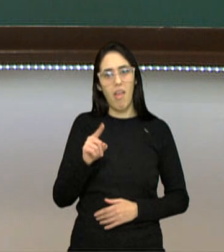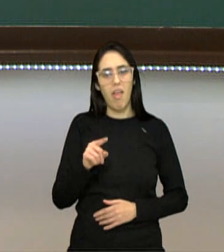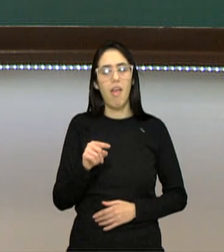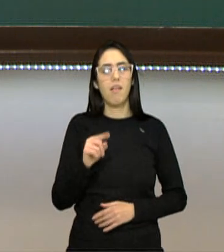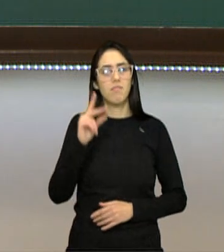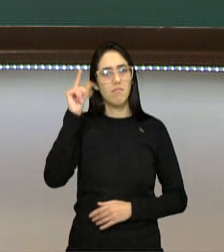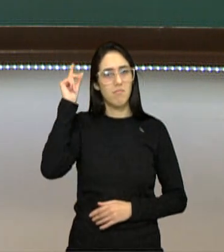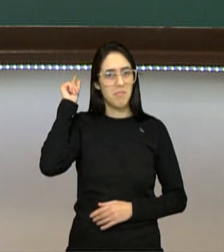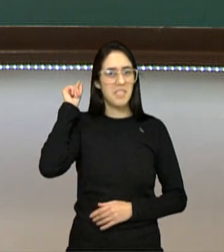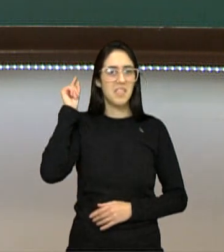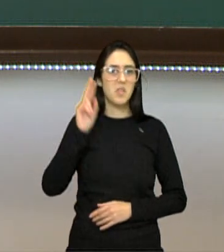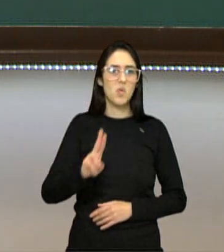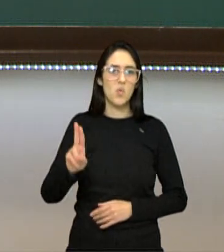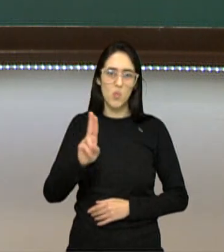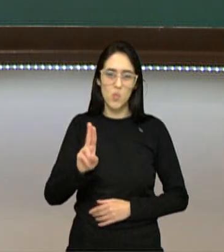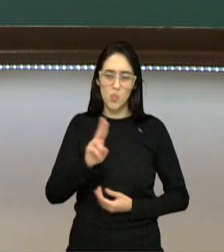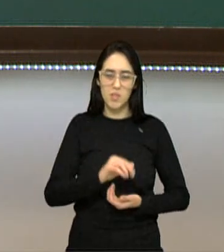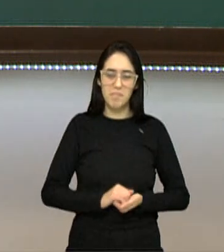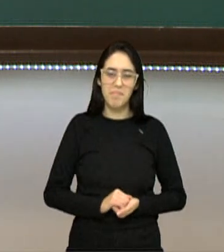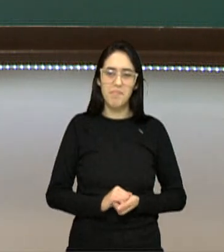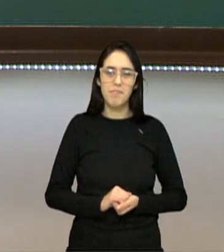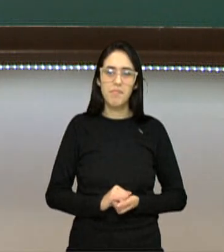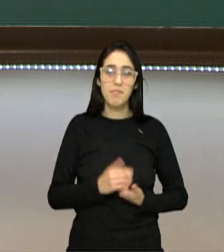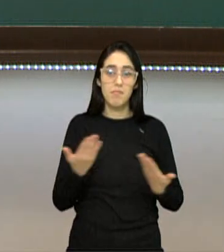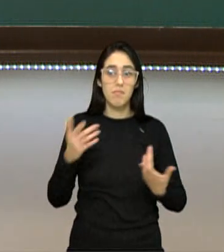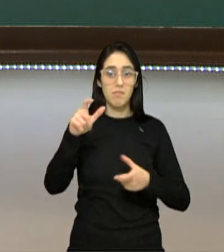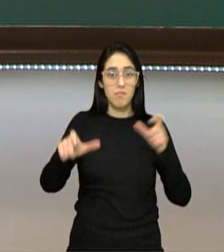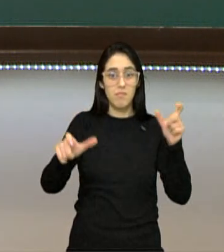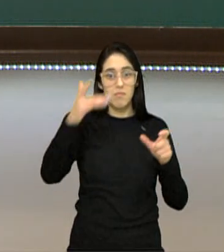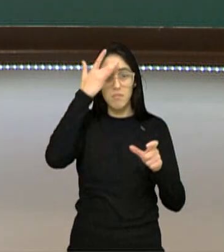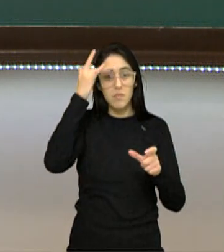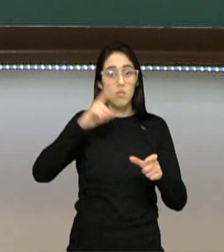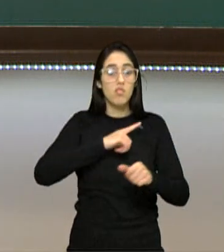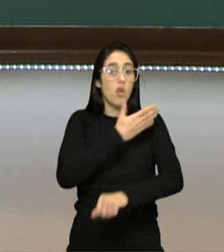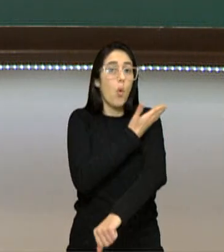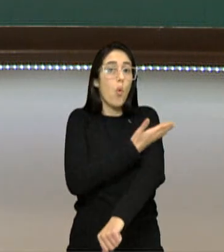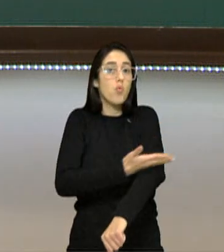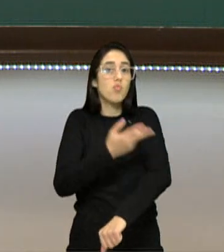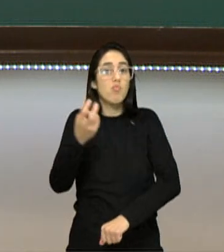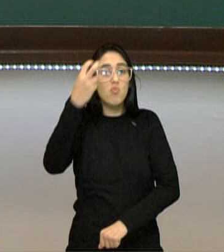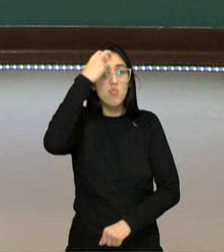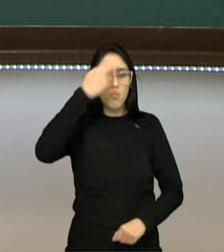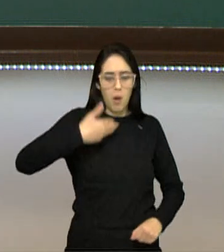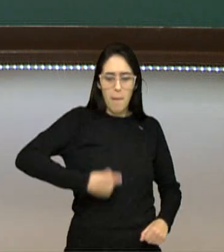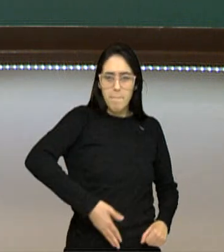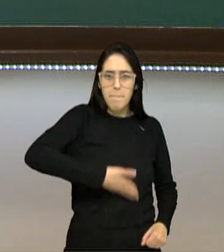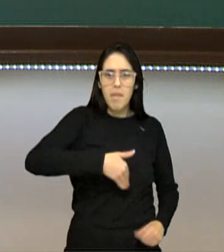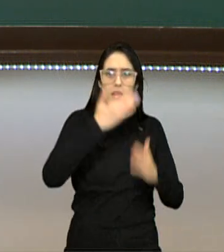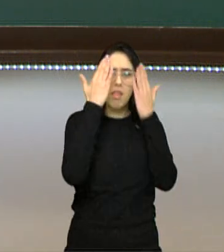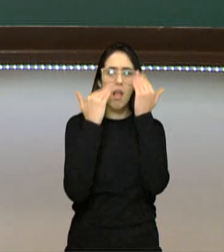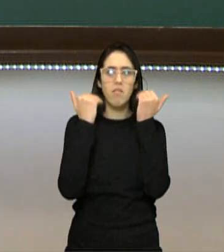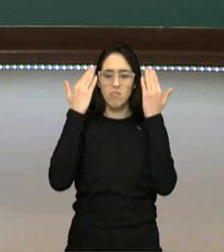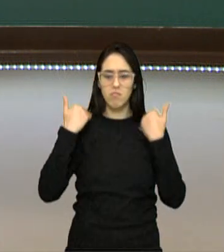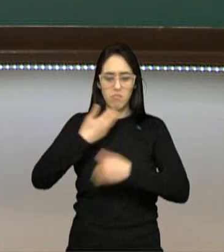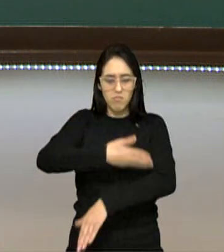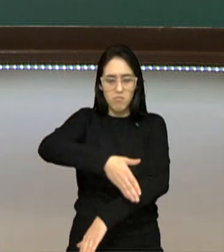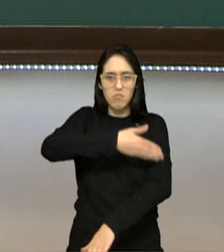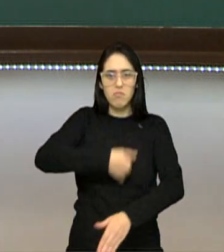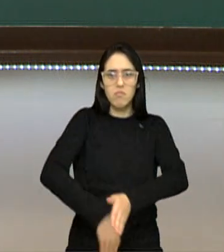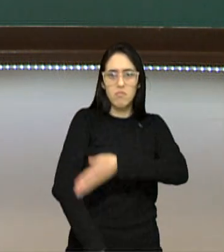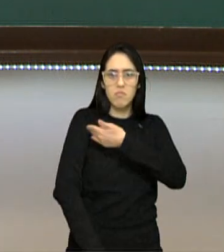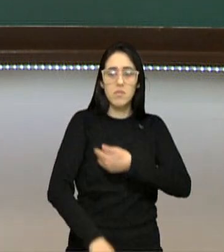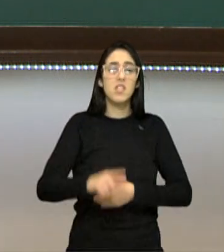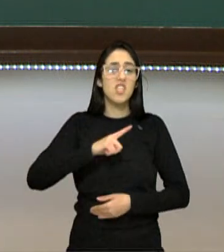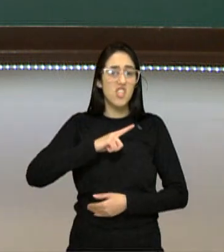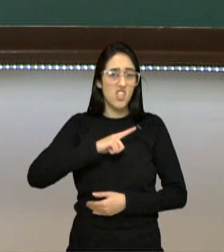que já foi dito, né? Ou seja, o homem tinha esse hábito de se pintar nas culturas antigas e elas tinham os